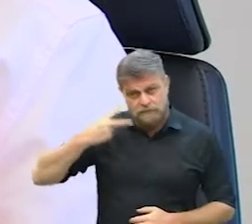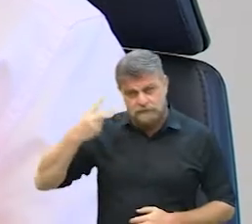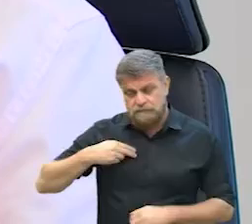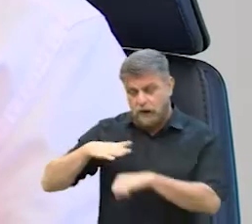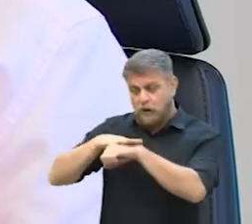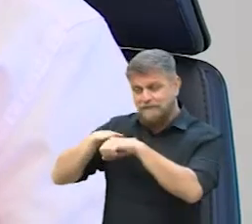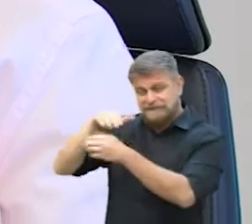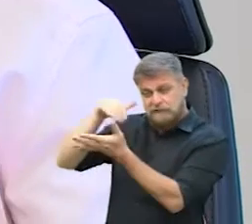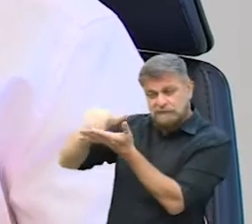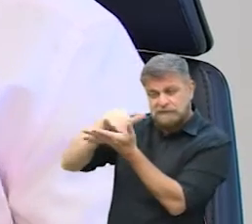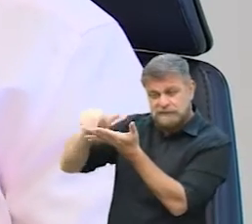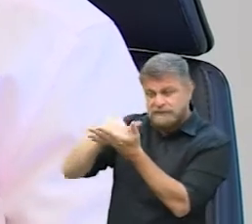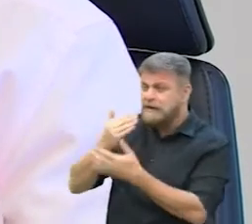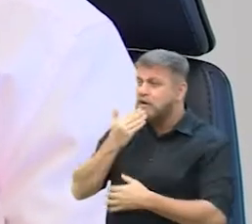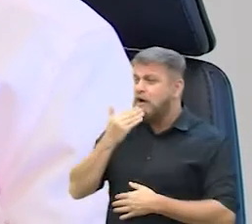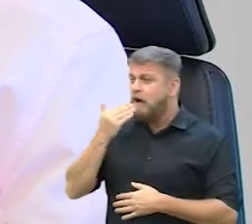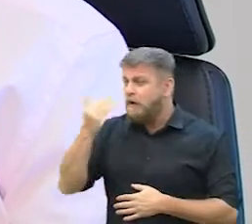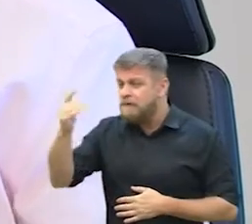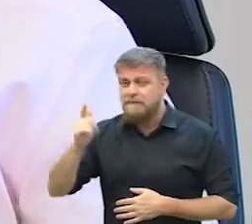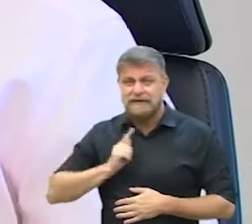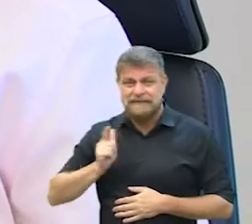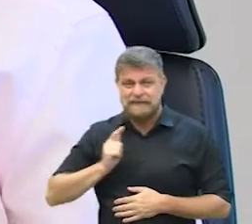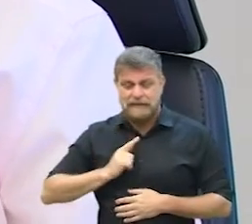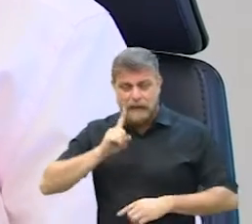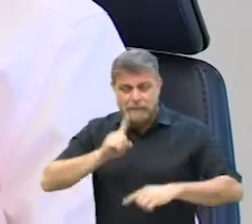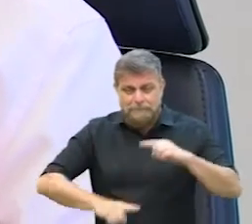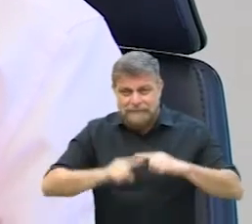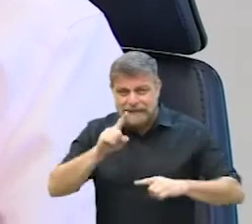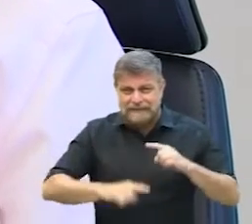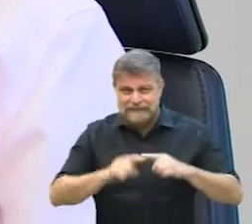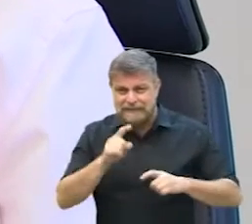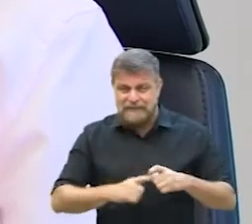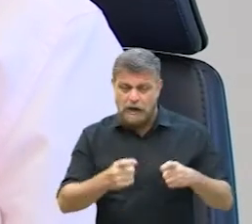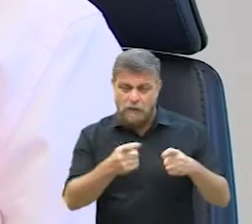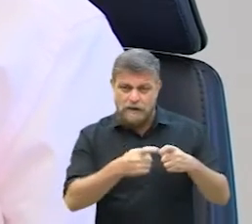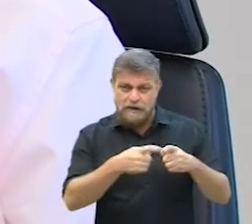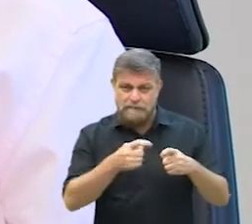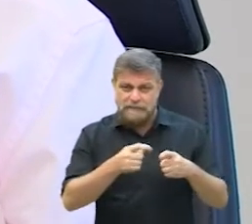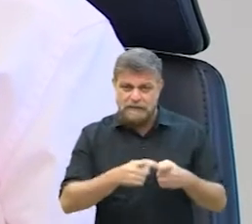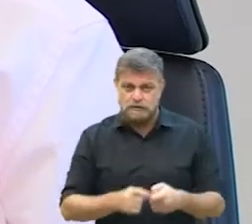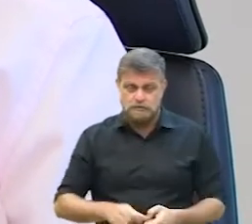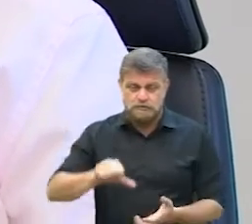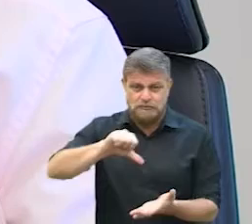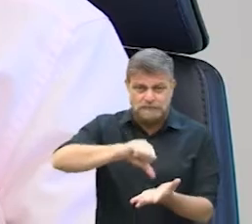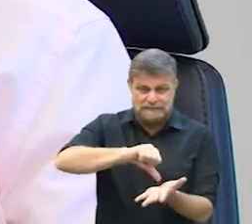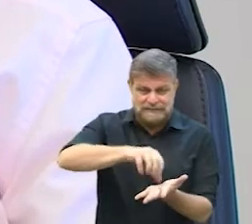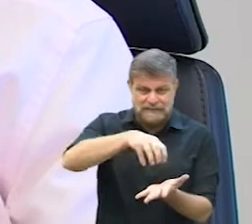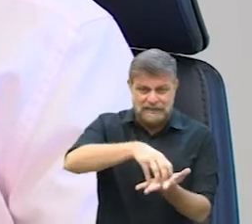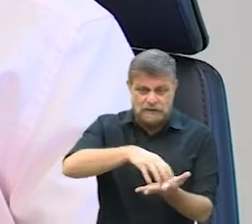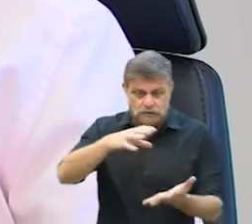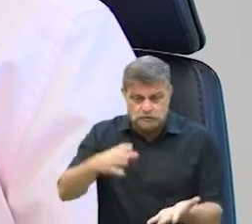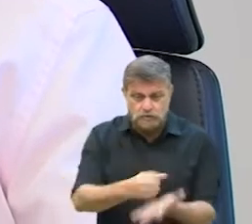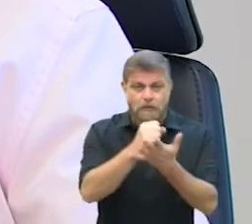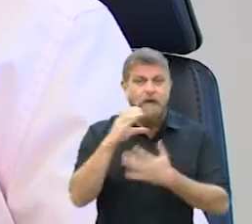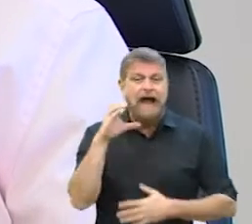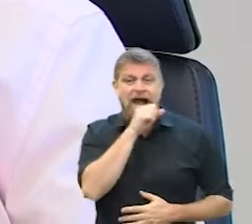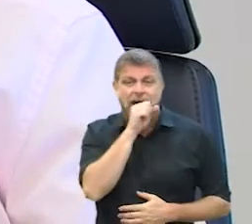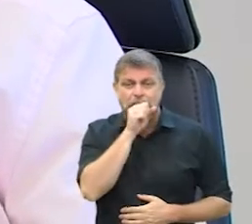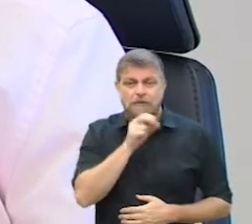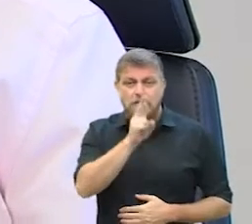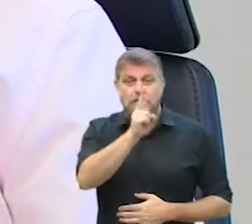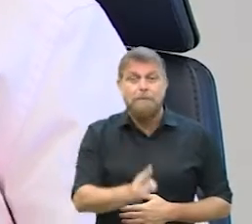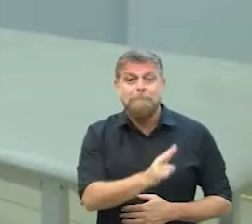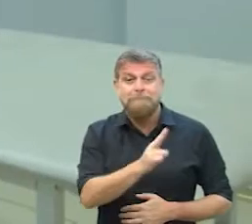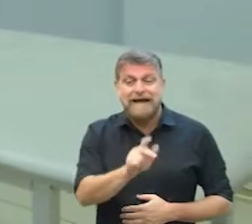vereador vai apresentar a Vignoli solicitação para que sejam adquiridos equipamentos médicos para o Pronto-Socorro Metropolitano na Vila